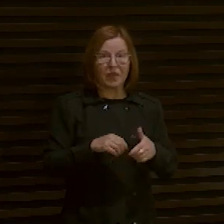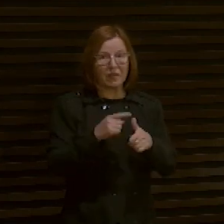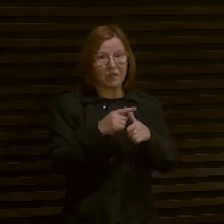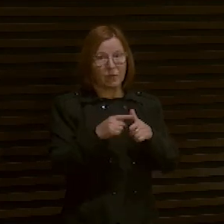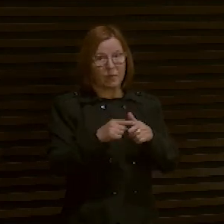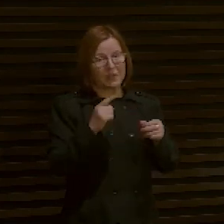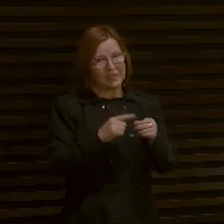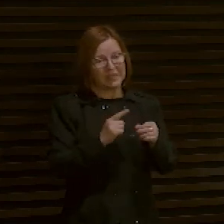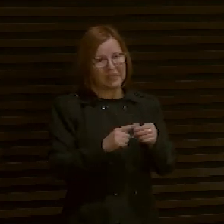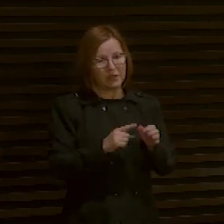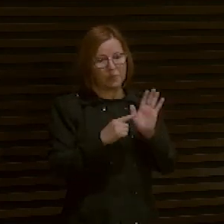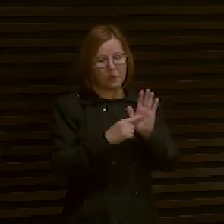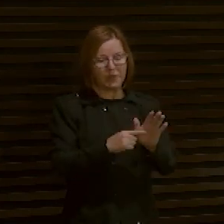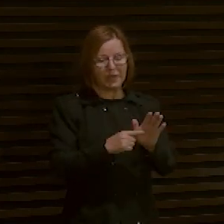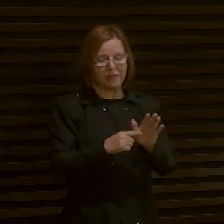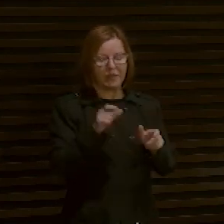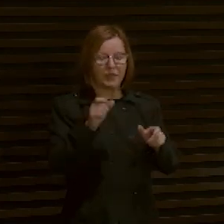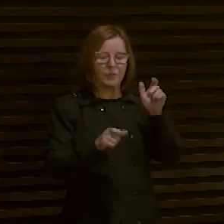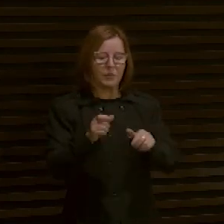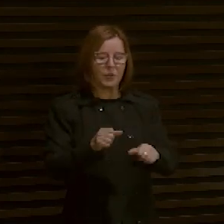humano escravo dos seus pecados,